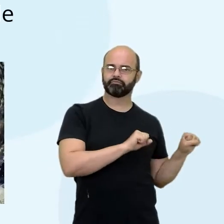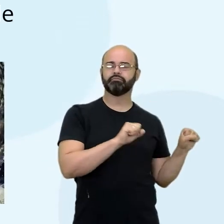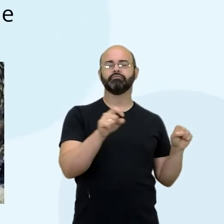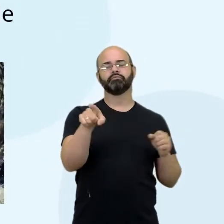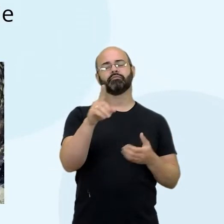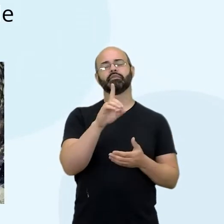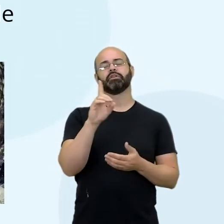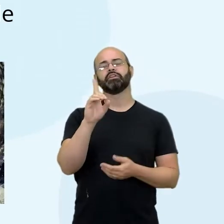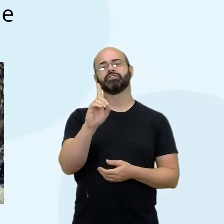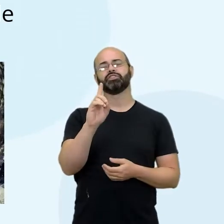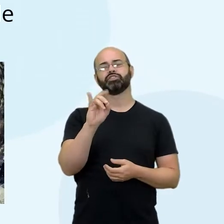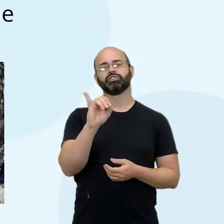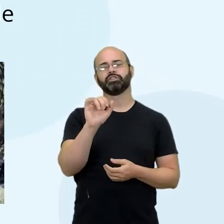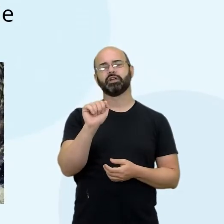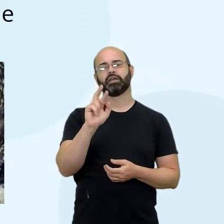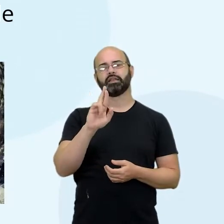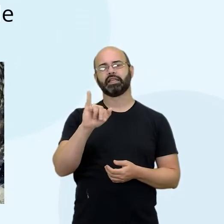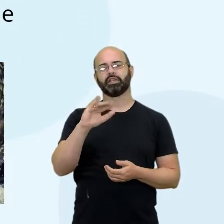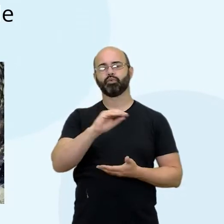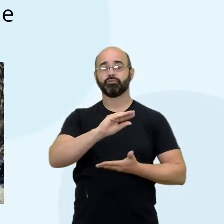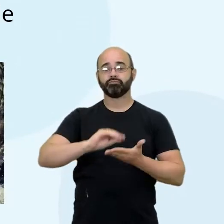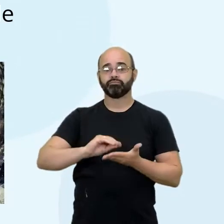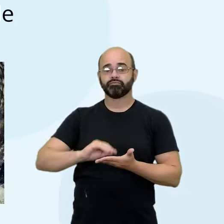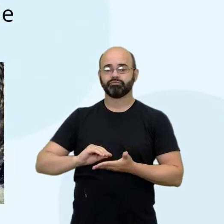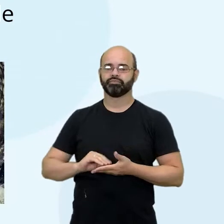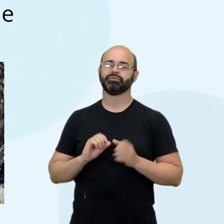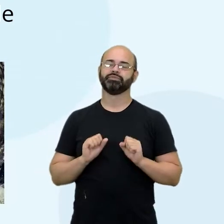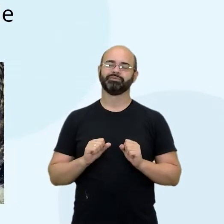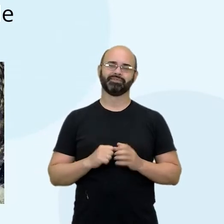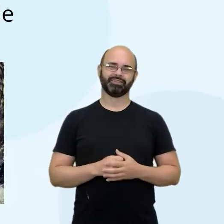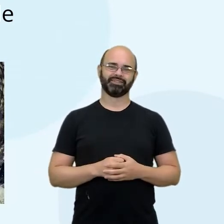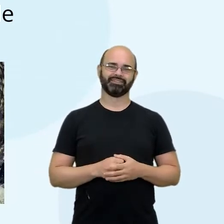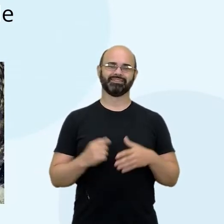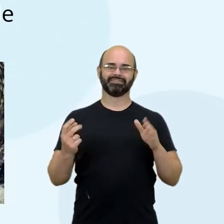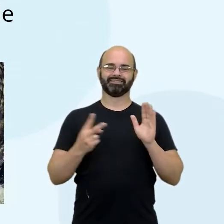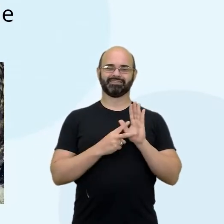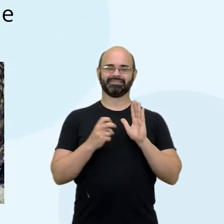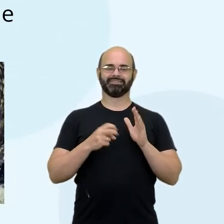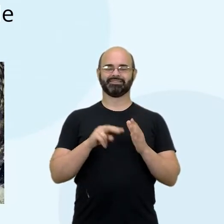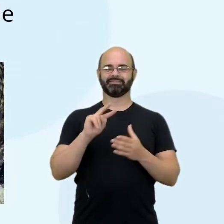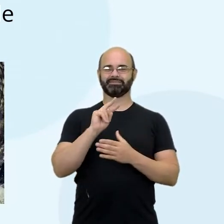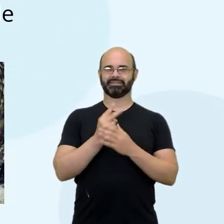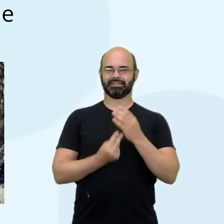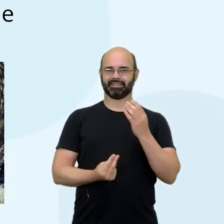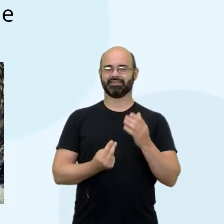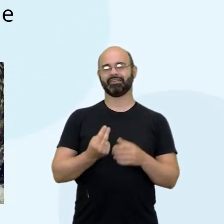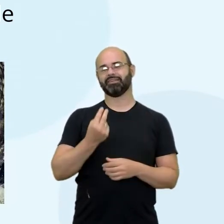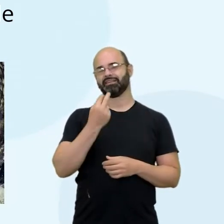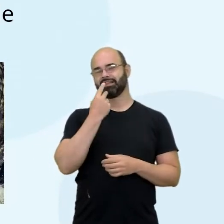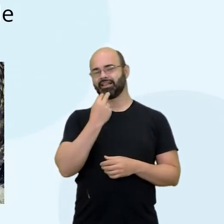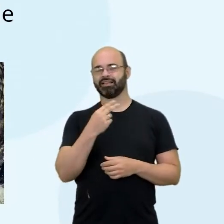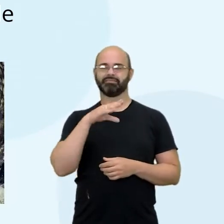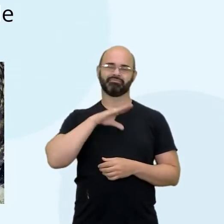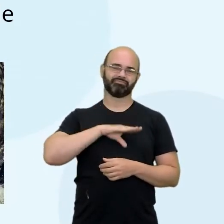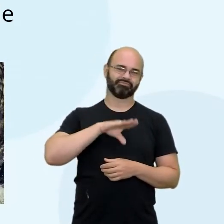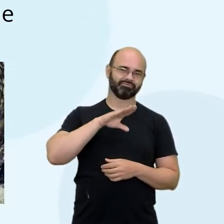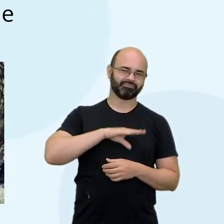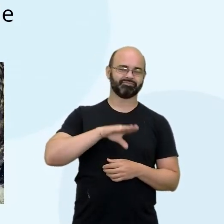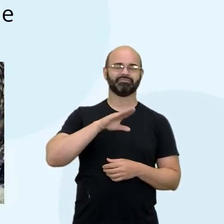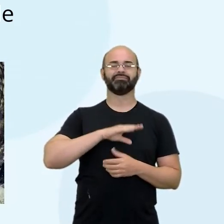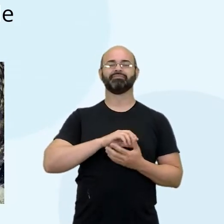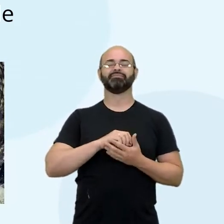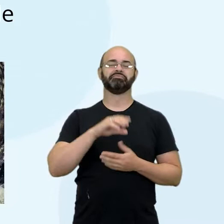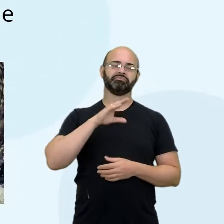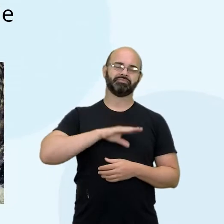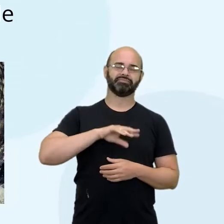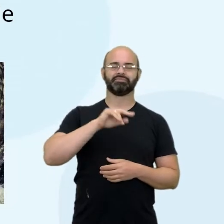diários, né? E aí, né, a gente vai continuar falando sobre o glossário bilíngue, que ele pode ser português, pode ser inglês, português,